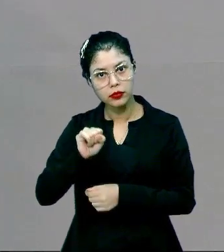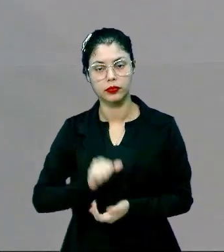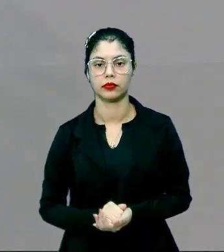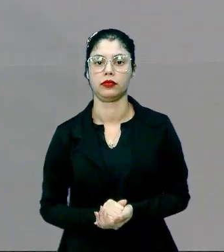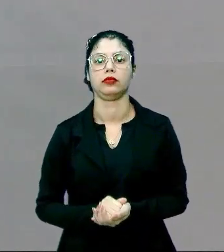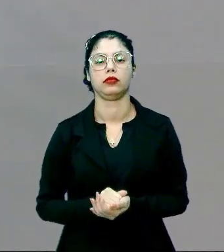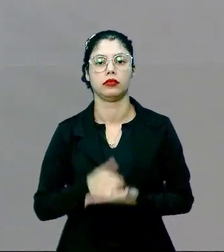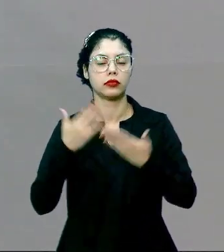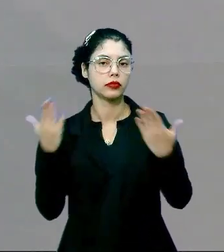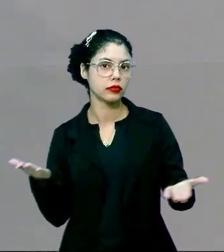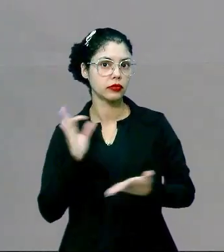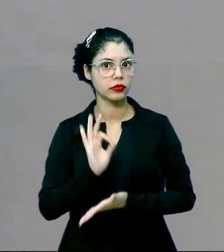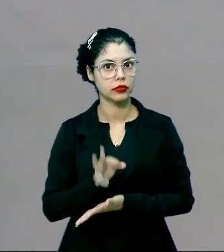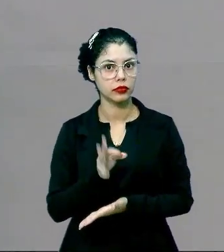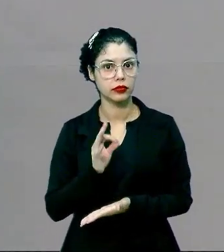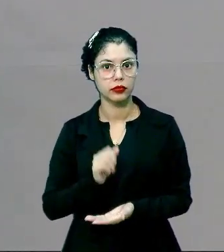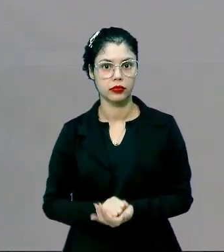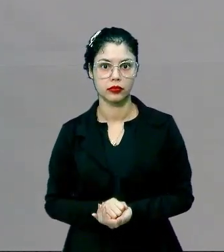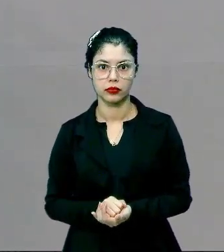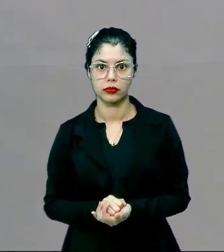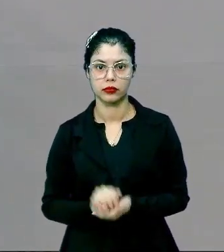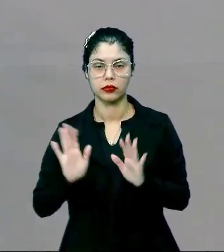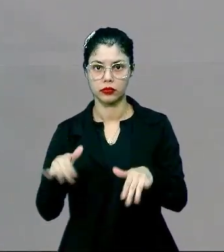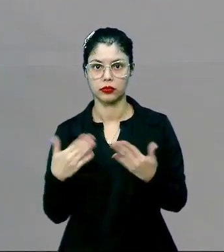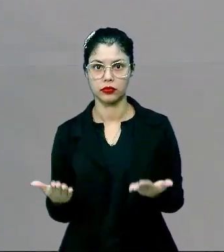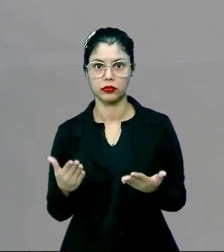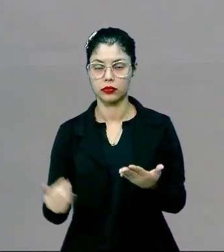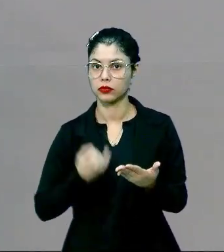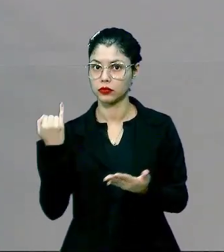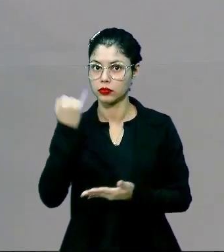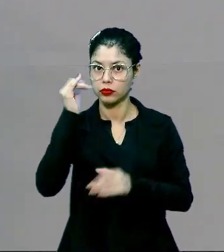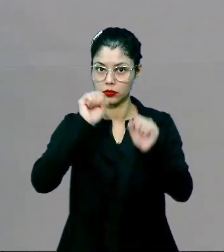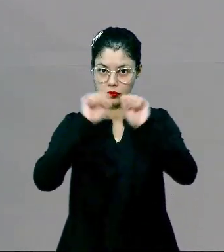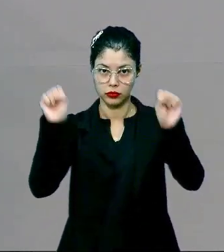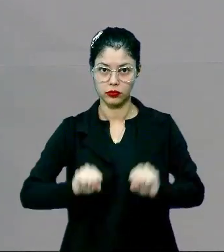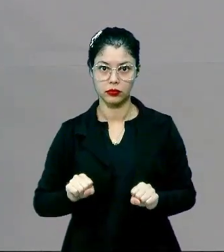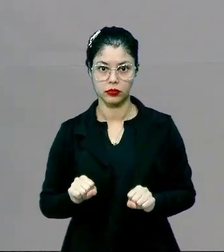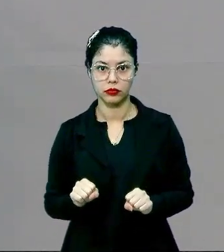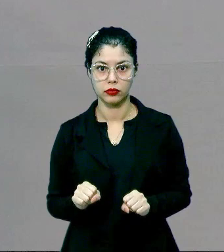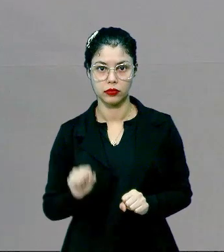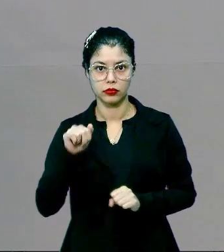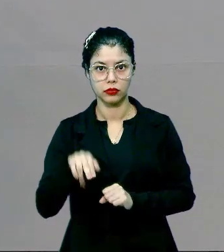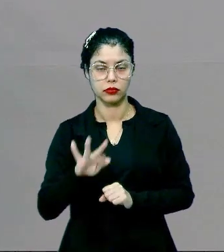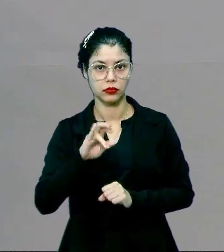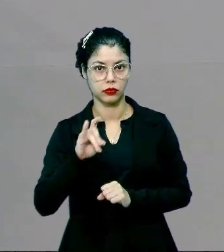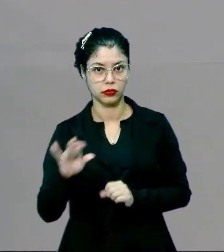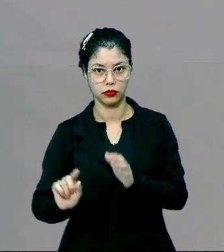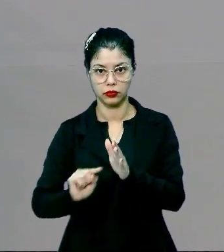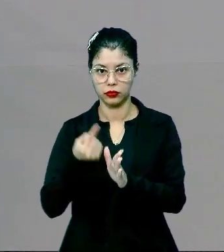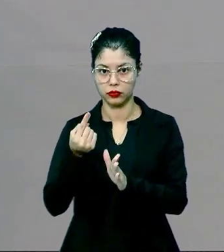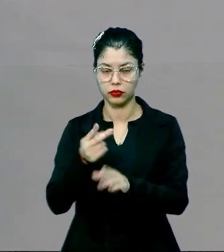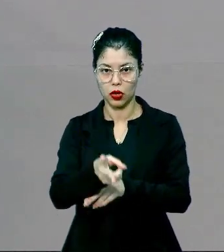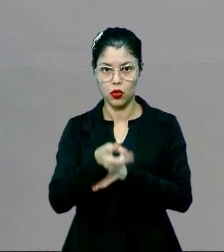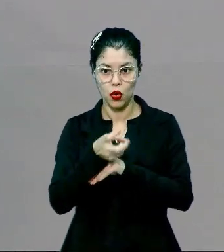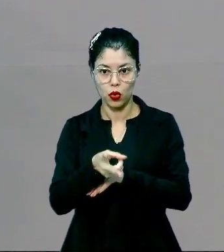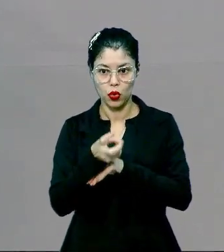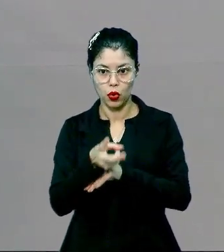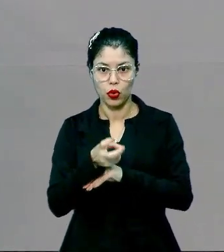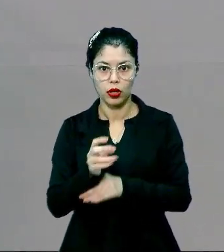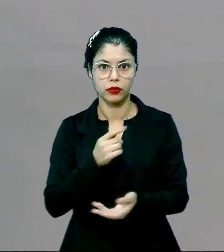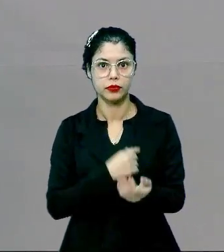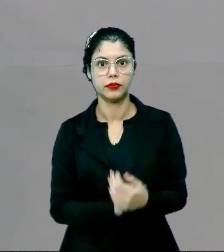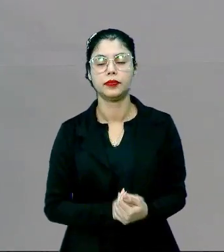certo? Então, quais são as funções do sistema urinário? Primeiro, é filtrar o